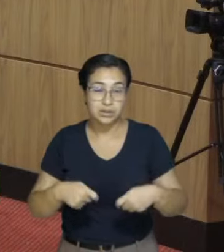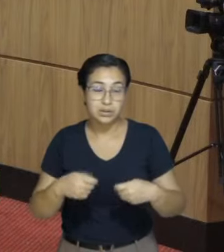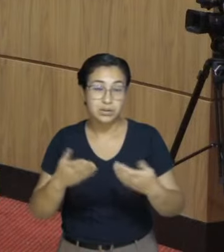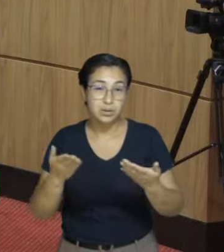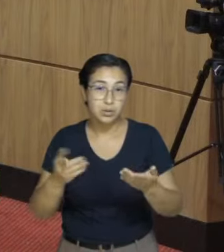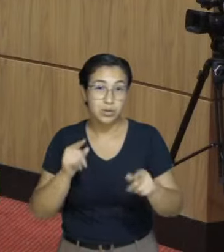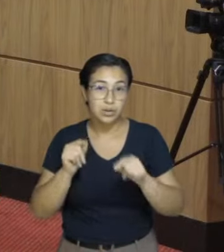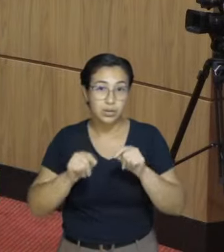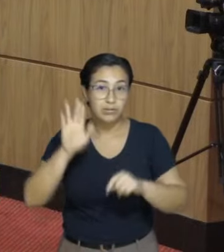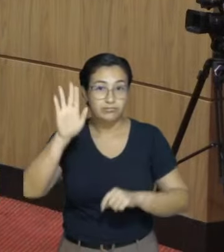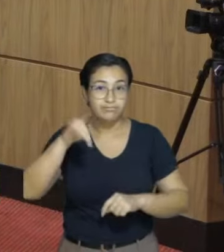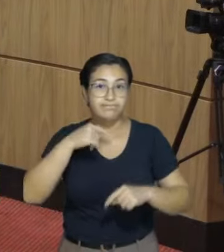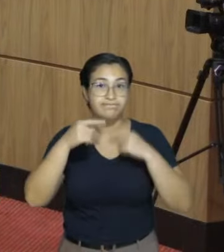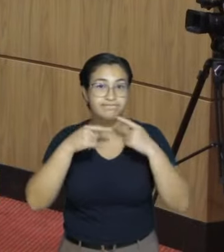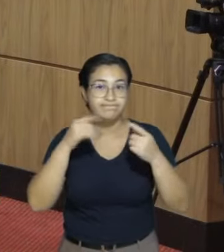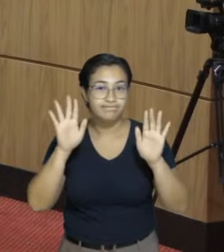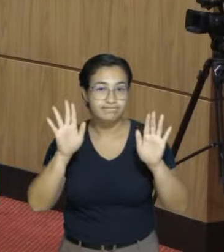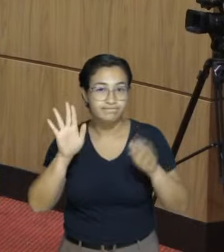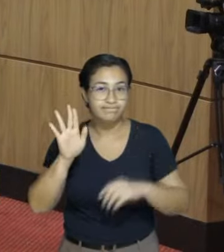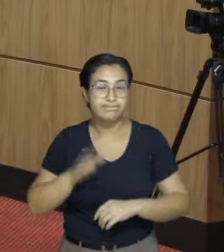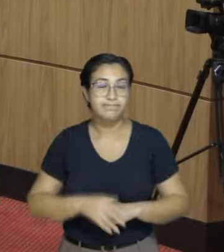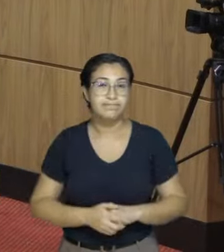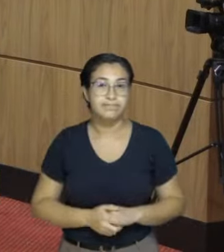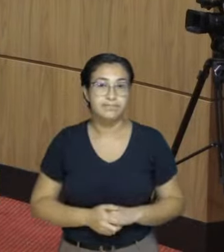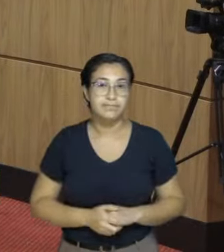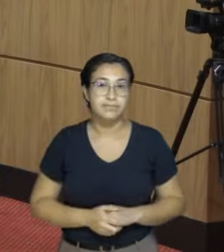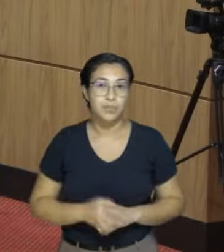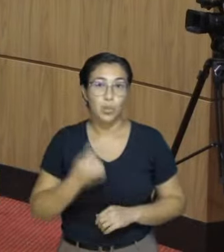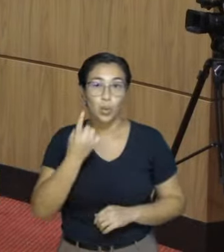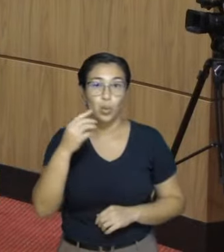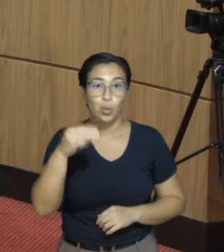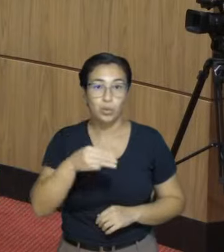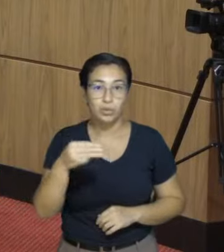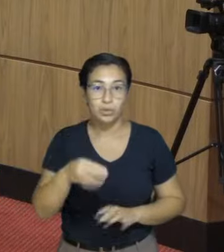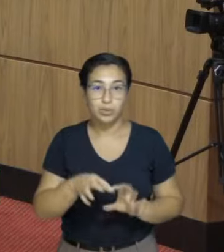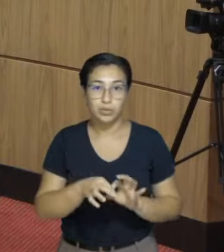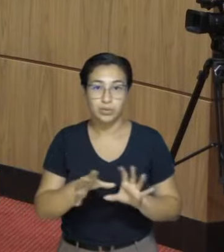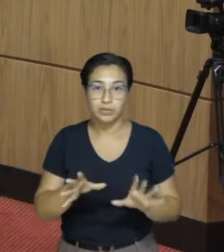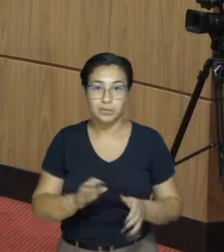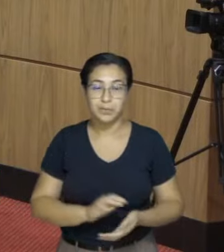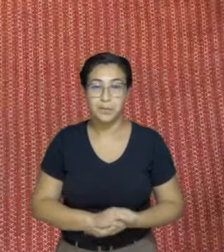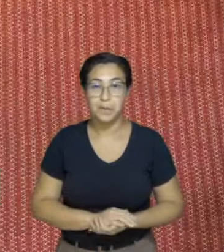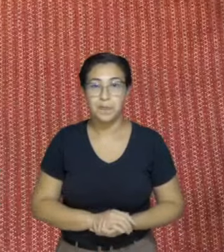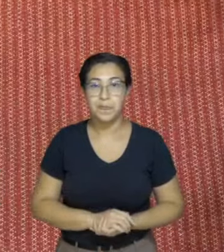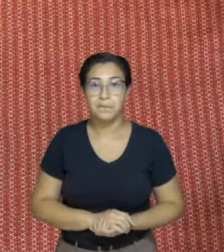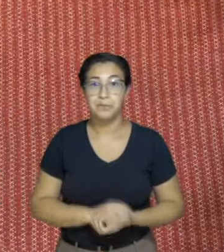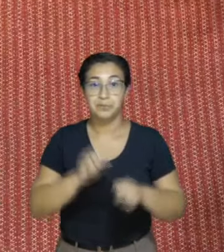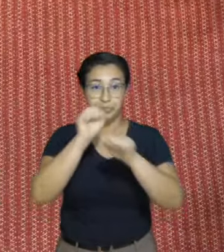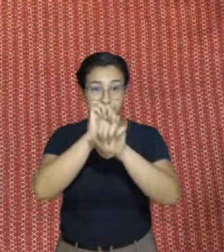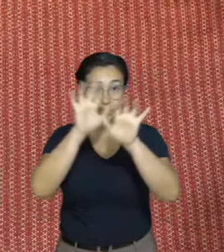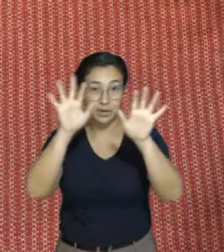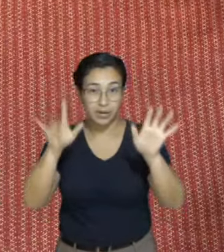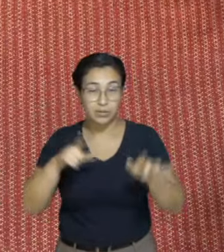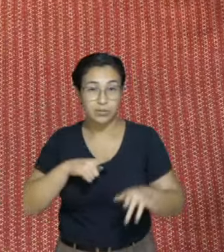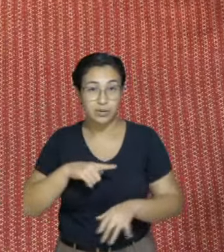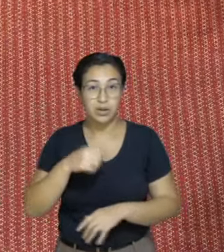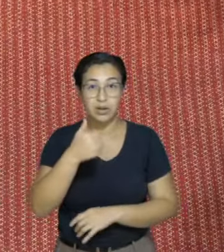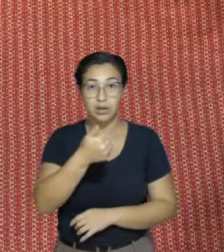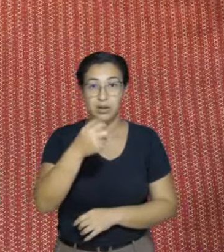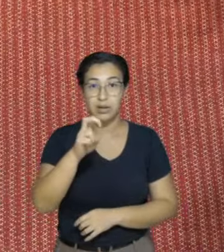pela ordem. Mas concedo mais 1 minuto a Vossa Excelência. Então, quero deixar bem claro aqui que temos 1.500 servidores